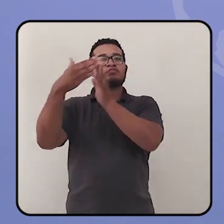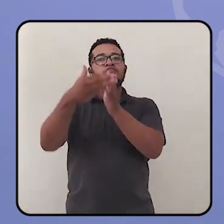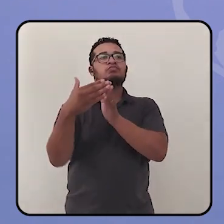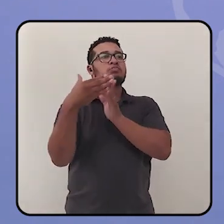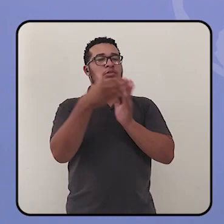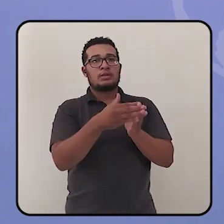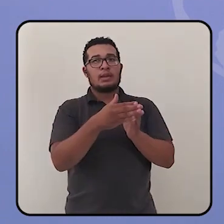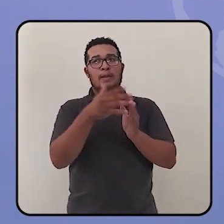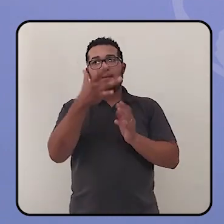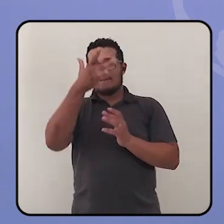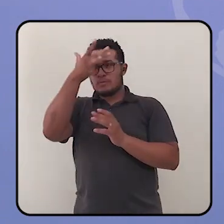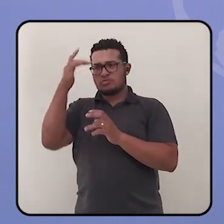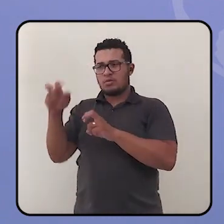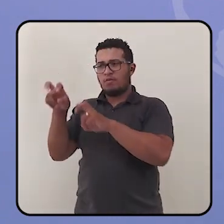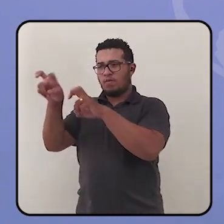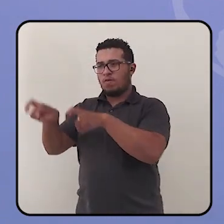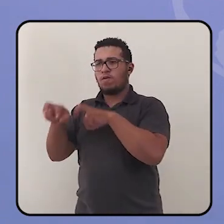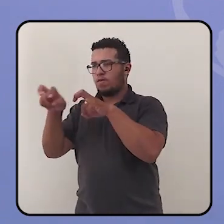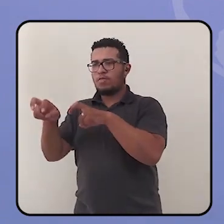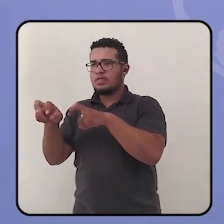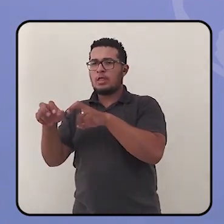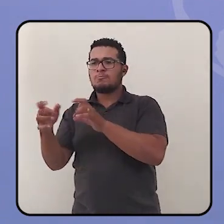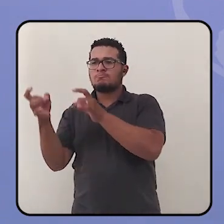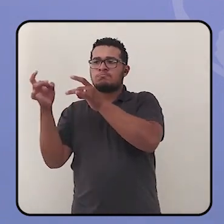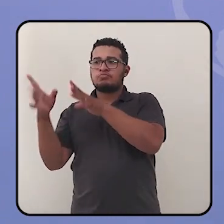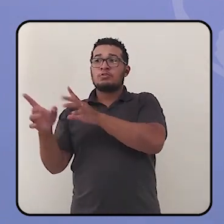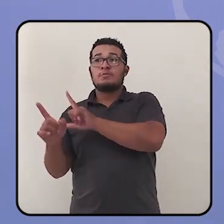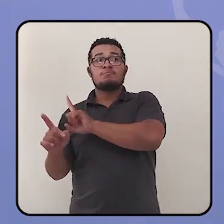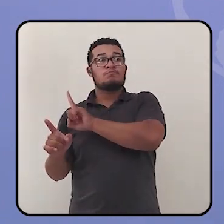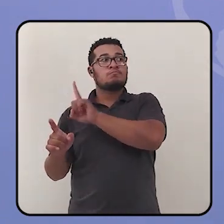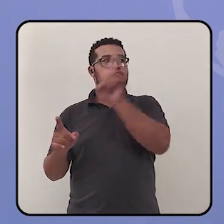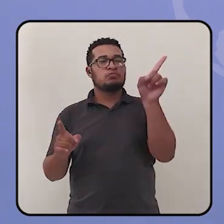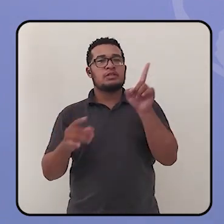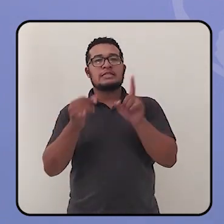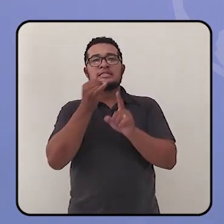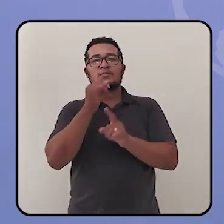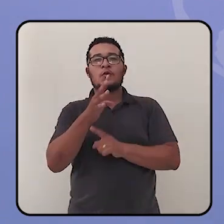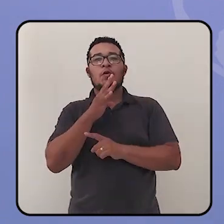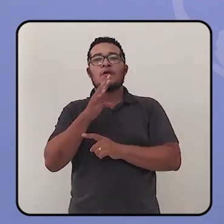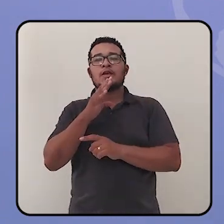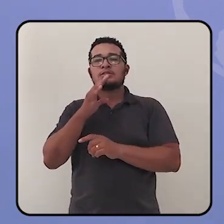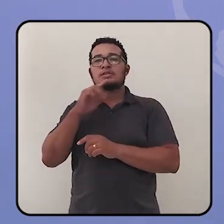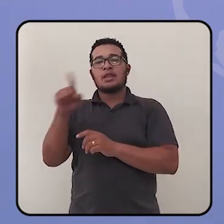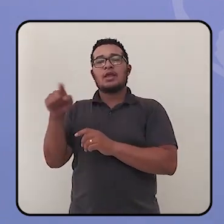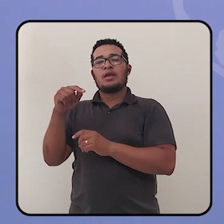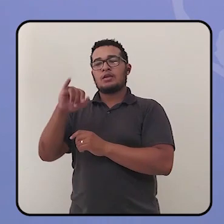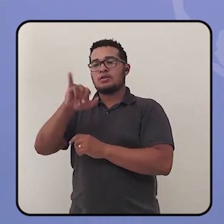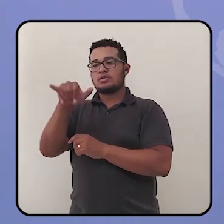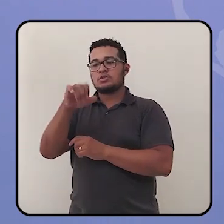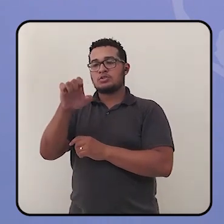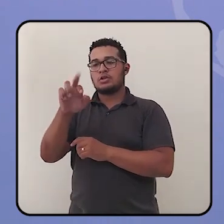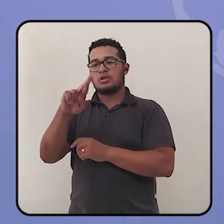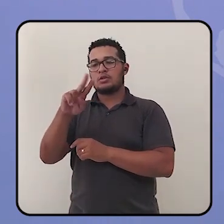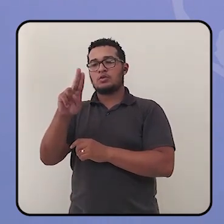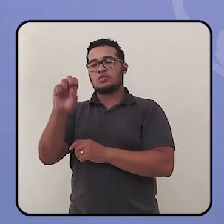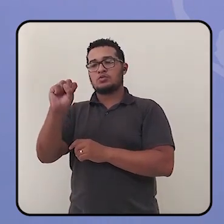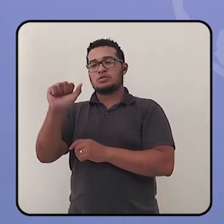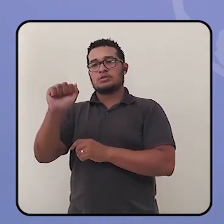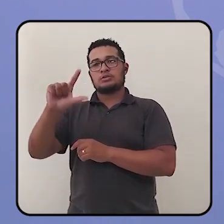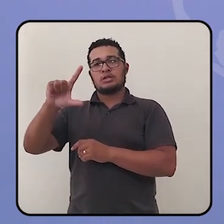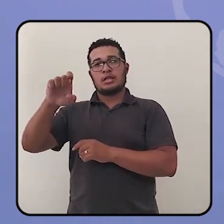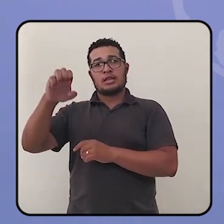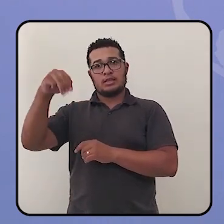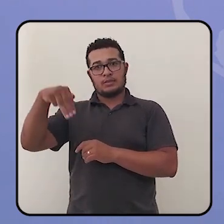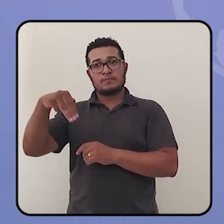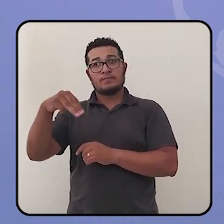para reconquistar as terras como jerusalém muitas pessoas em volta mais para os fios eles começam a sair e descobrem